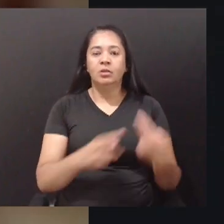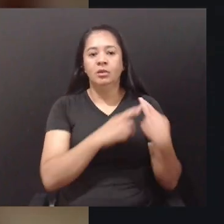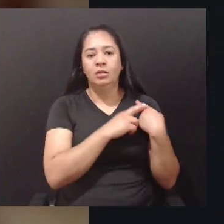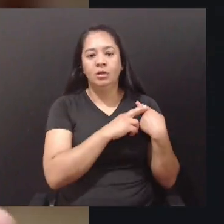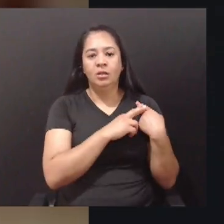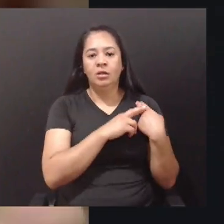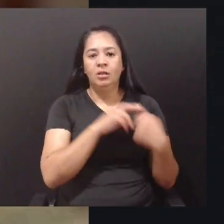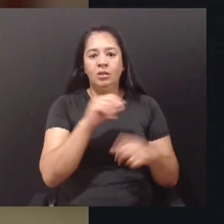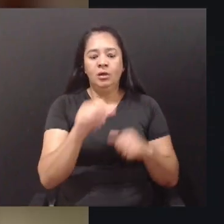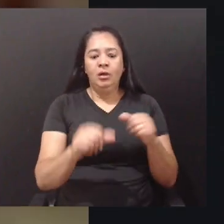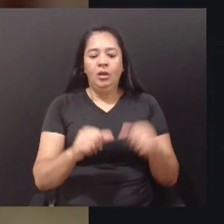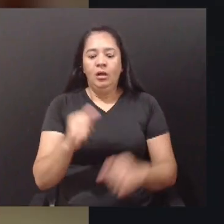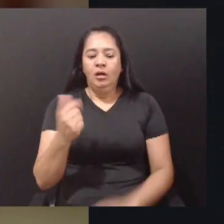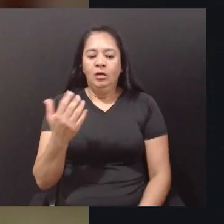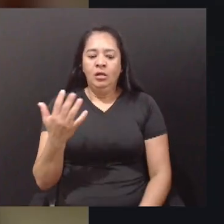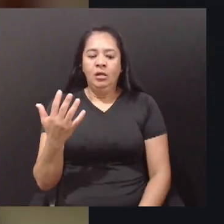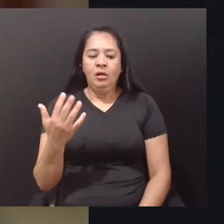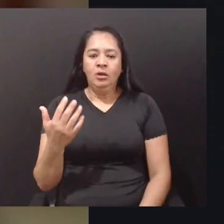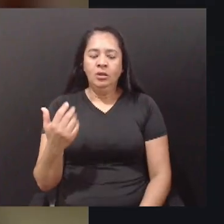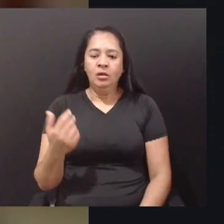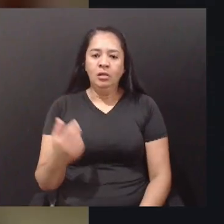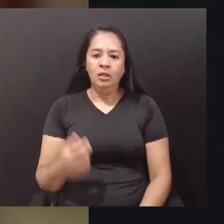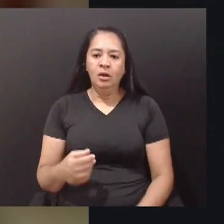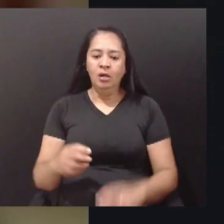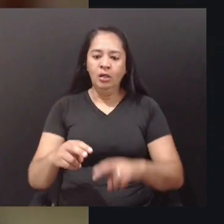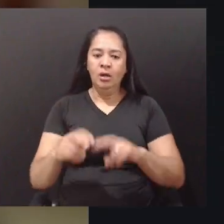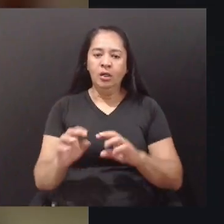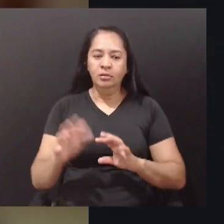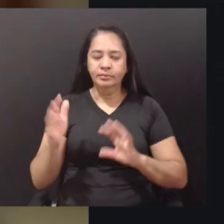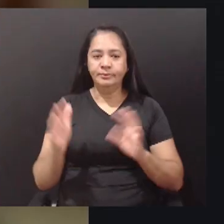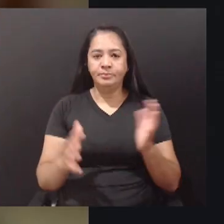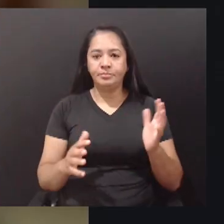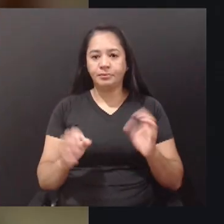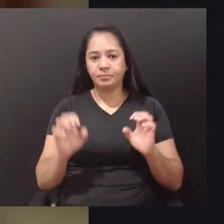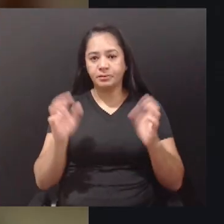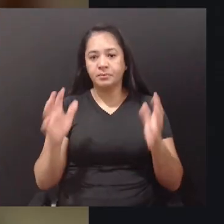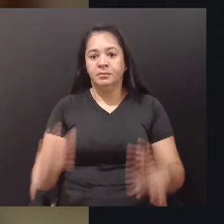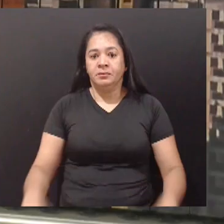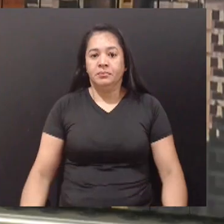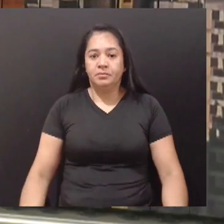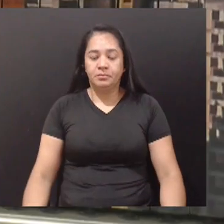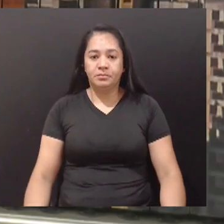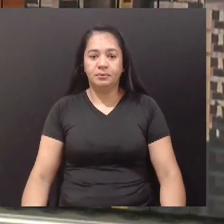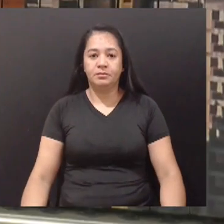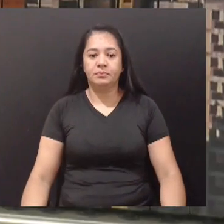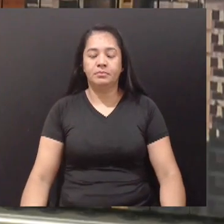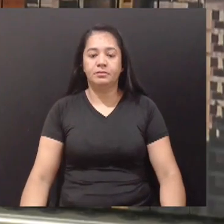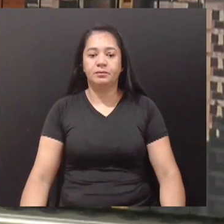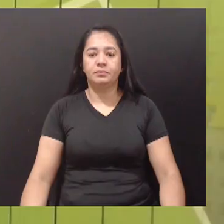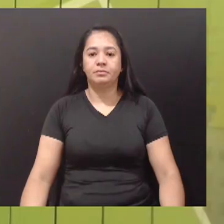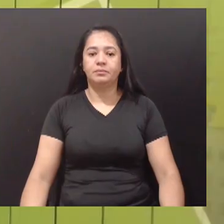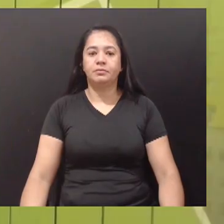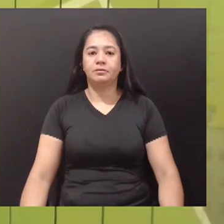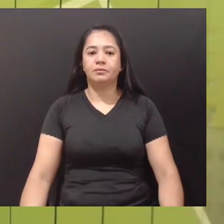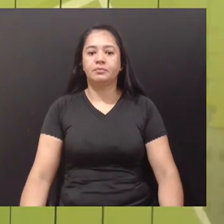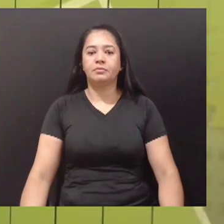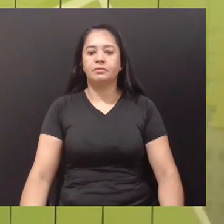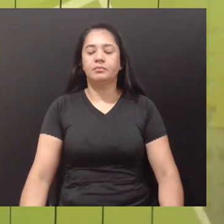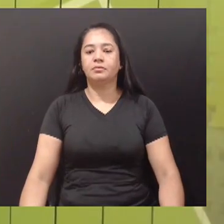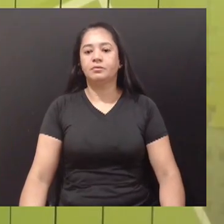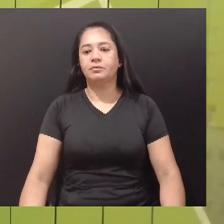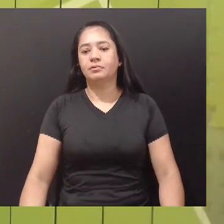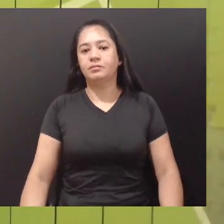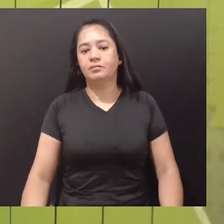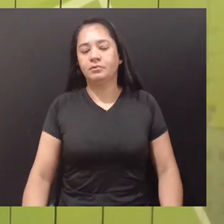mudanças climáticas que levam a esses eventos extremos. A gente fala muito de previsão meteorológica, eu